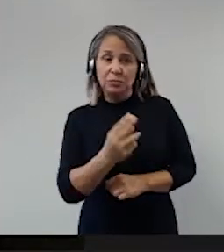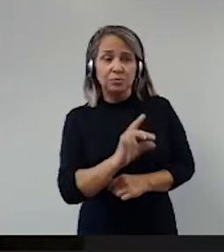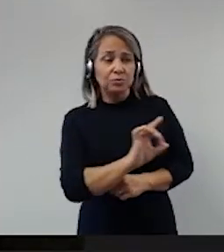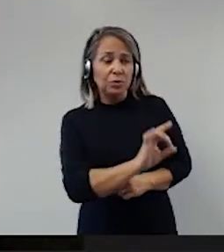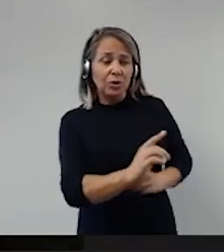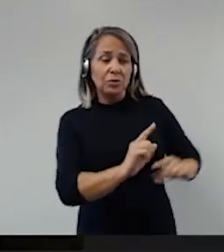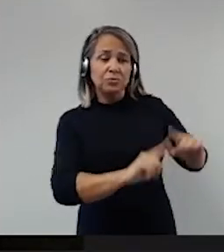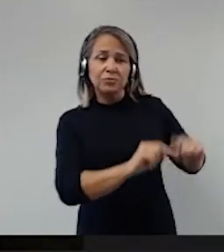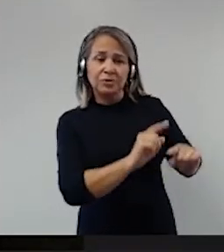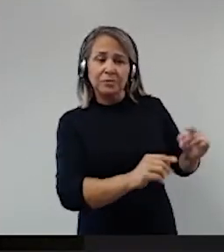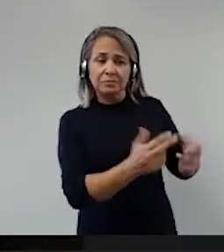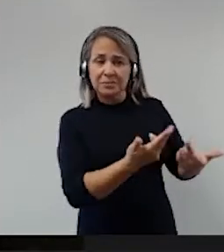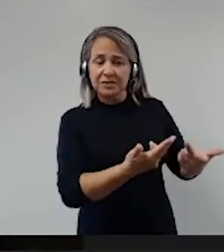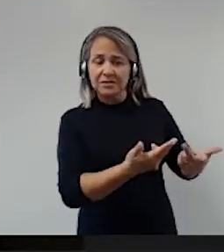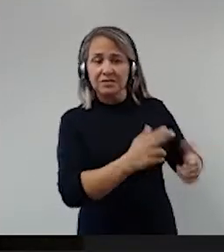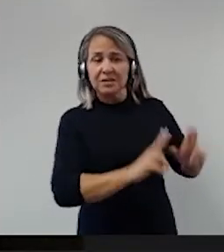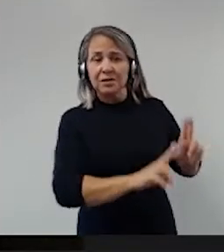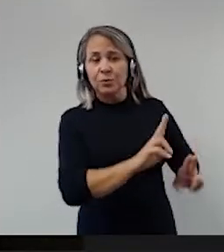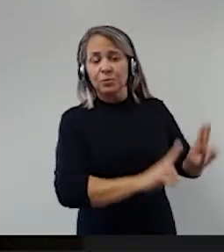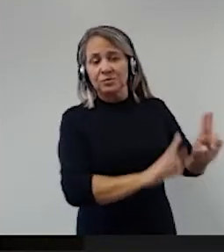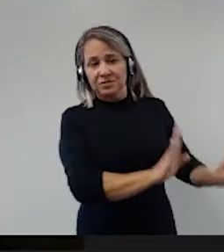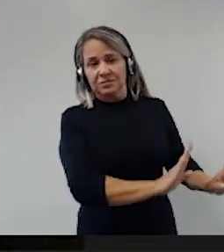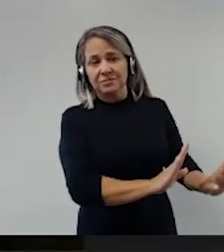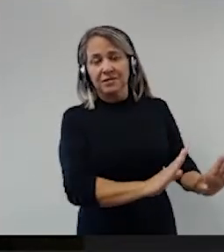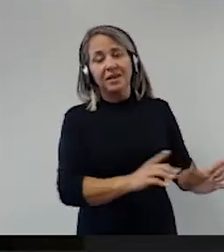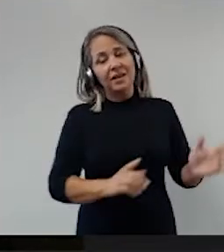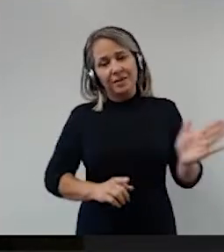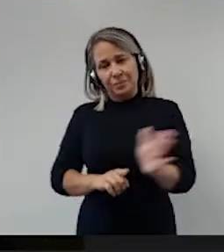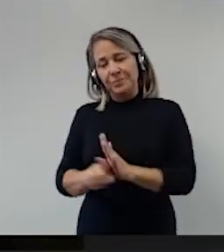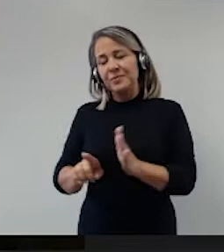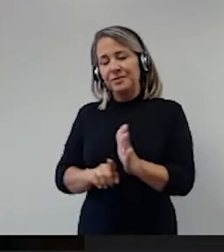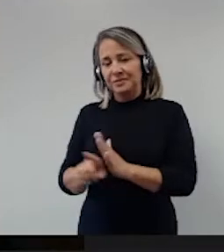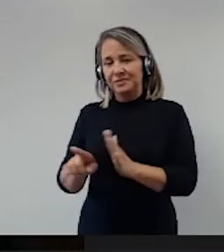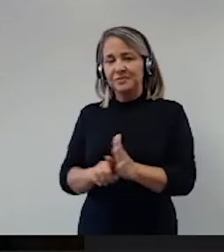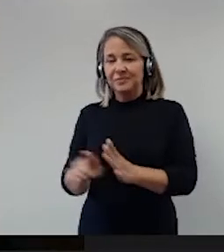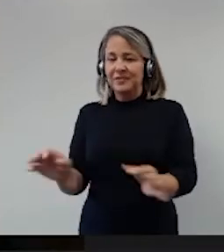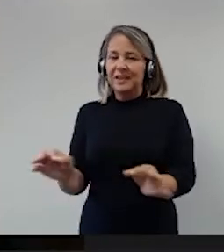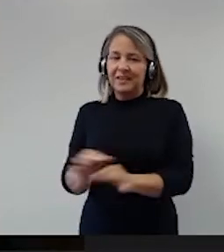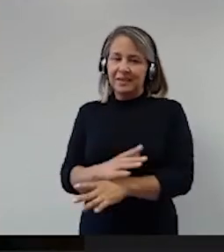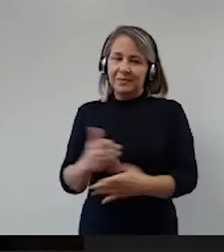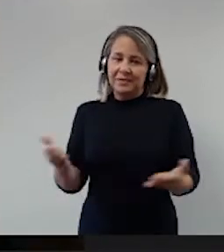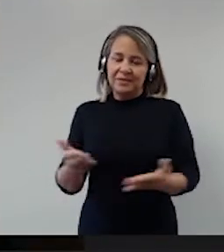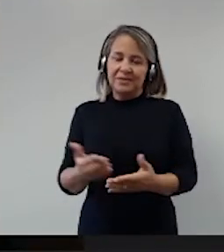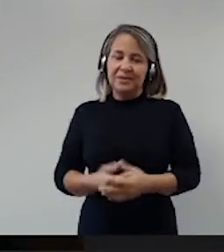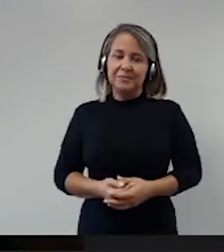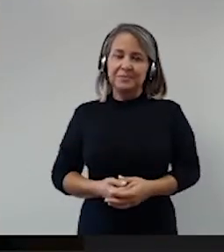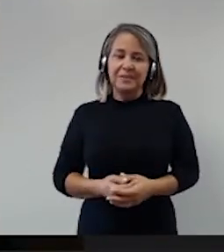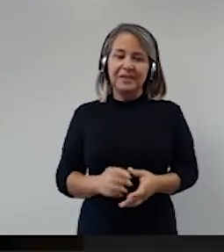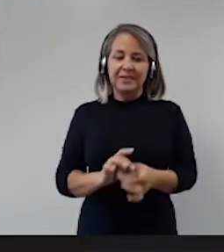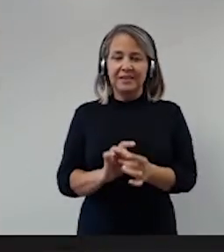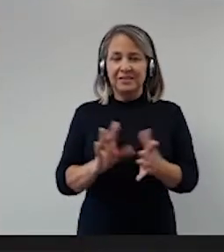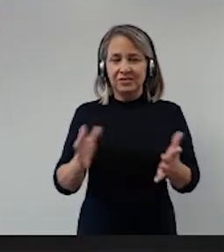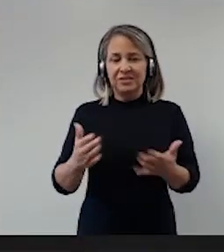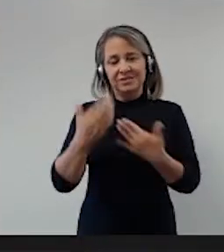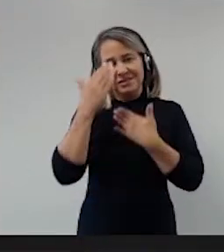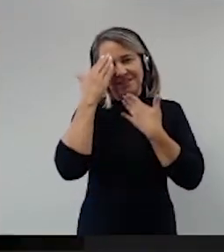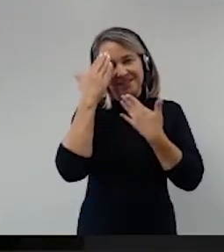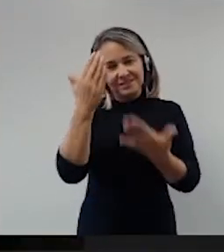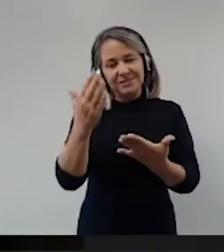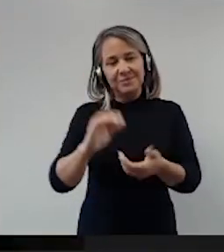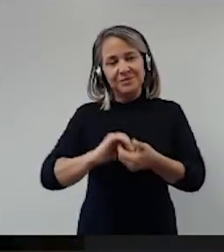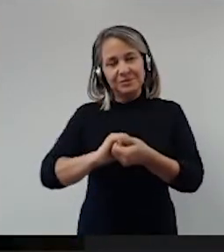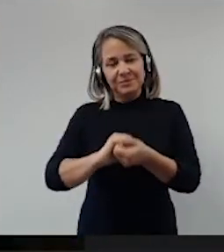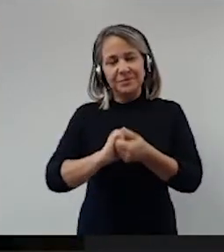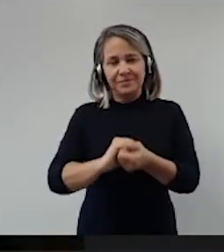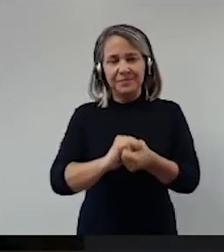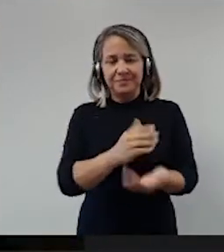suas ferramentas? E é com esse questionamento que eu encerro a minha fala, já deixando os agradecimentos e os cumprimentos